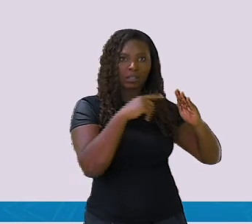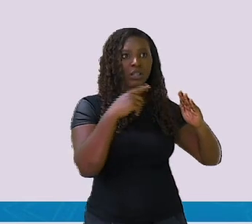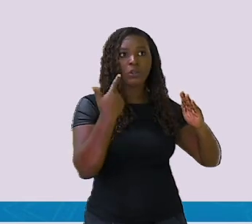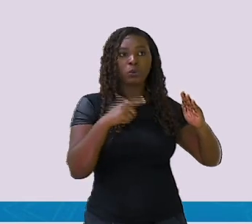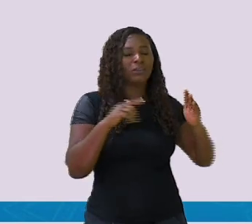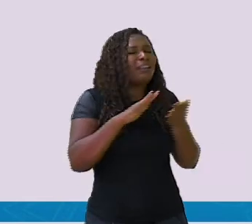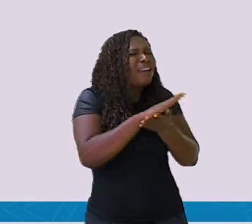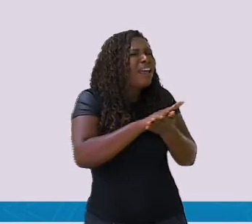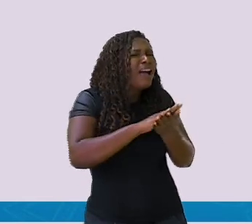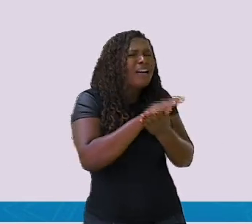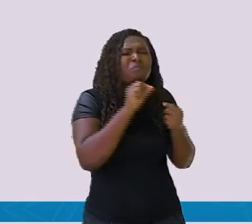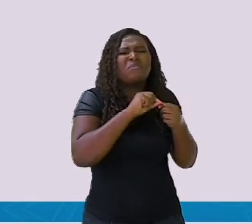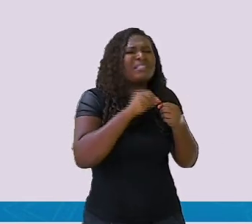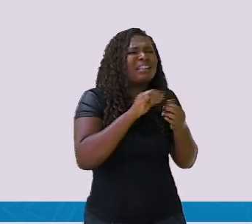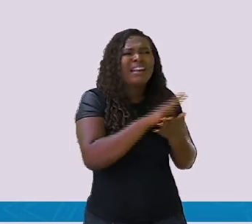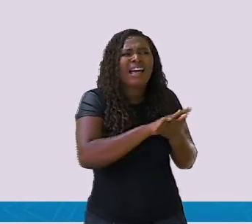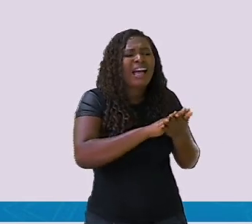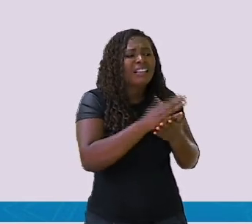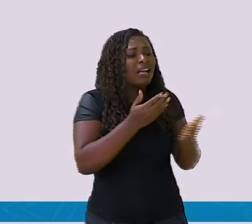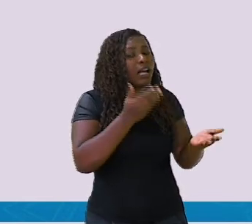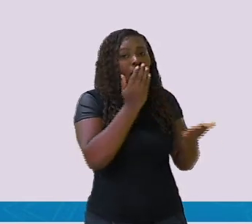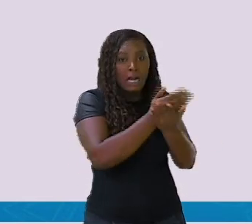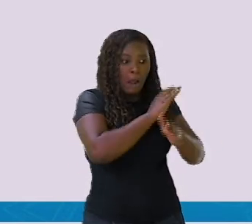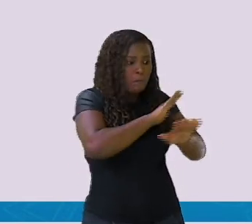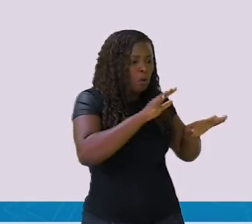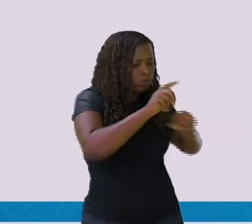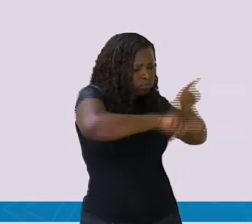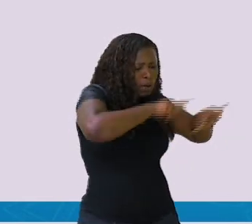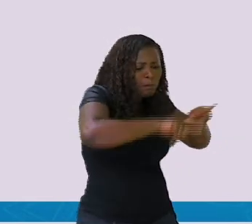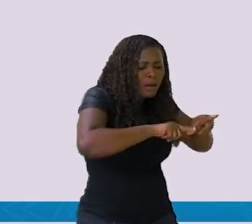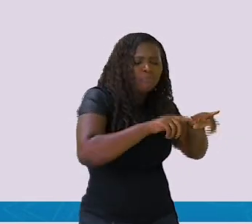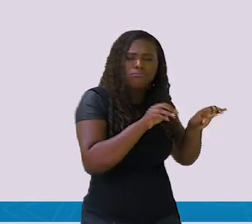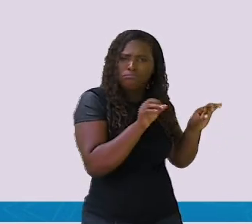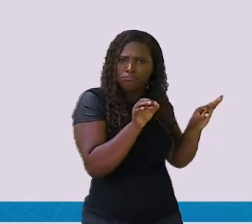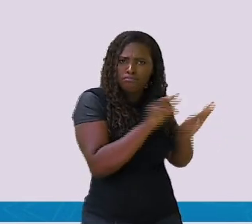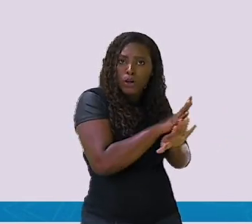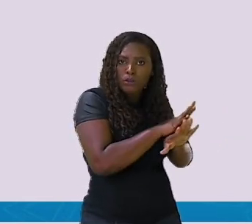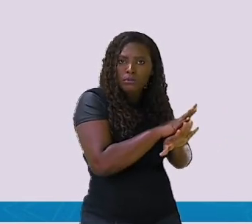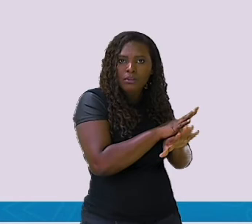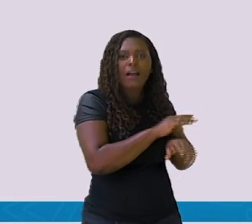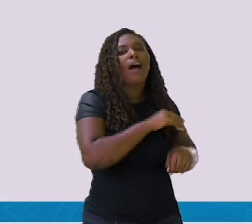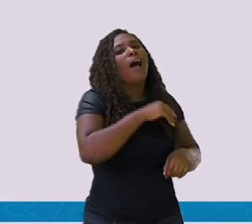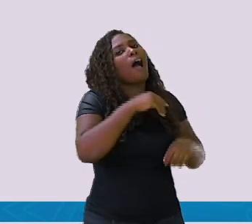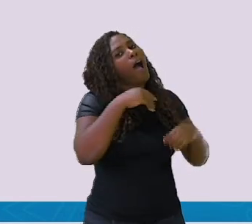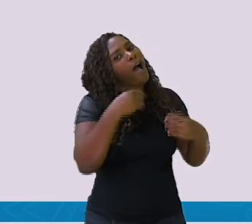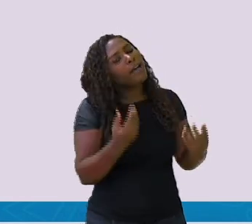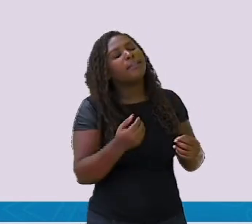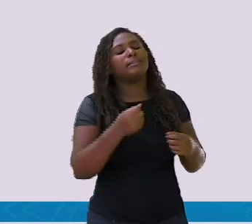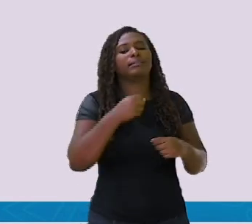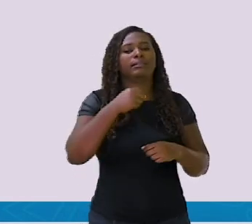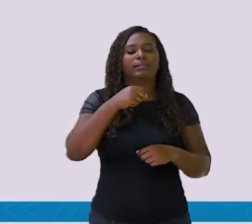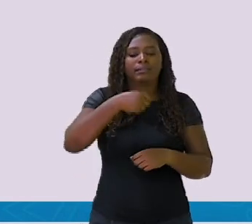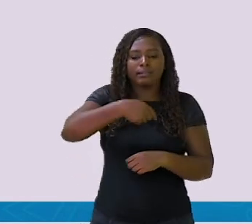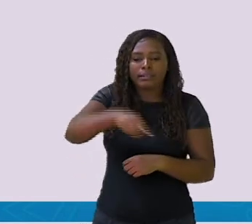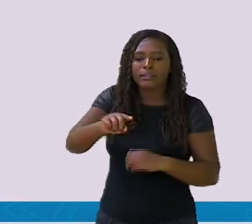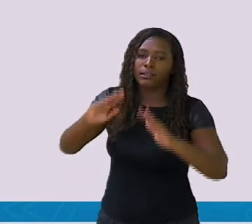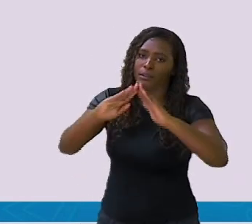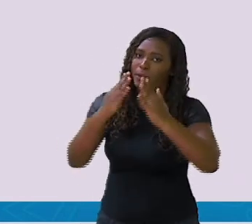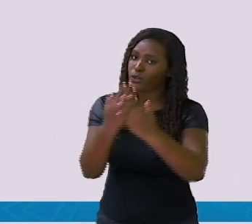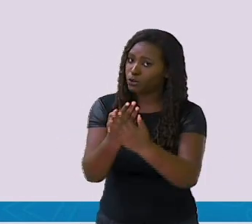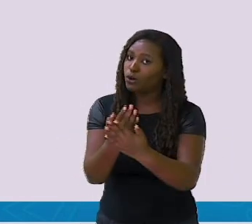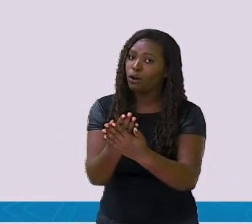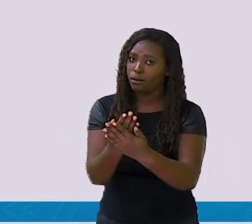das principais funções do nosso dia a dia. Antigamente era bem diferente. As primeiras formas de ensino surgiram há